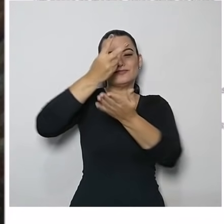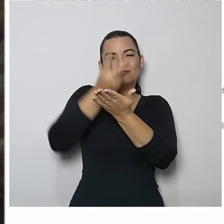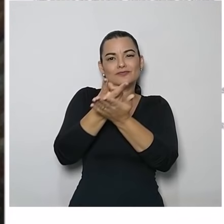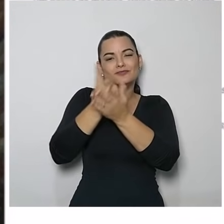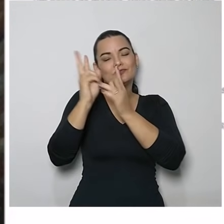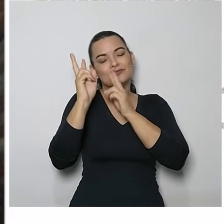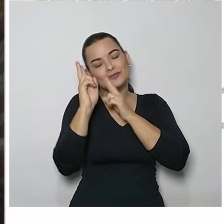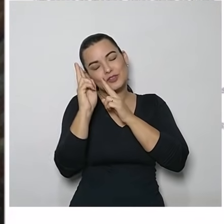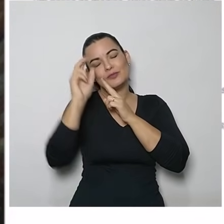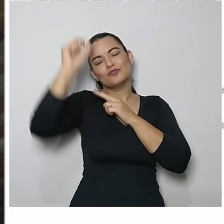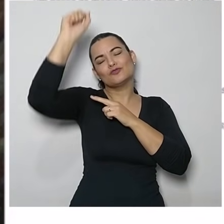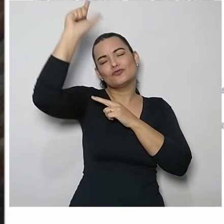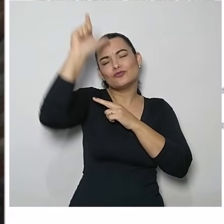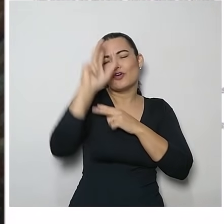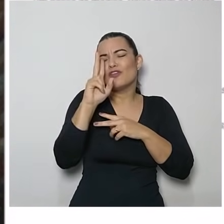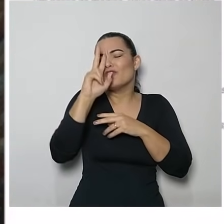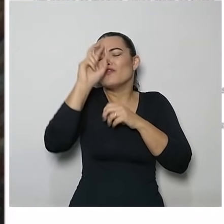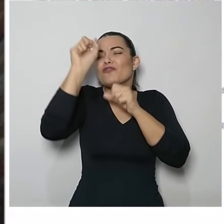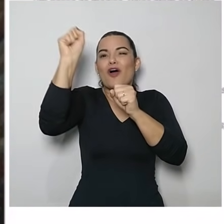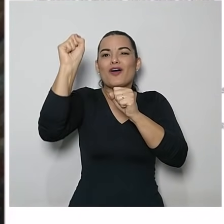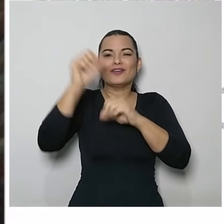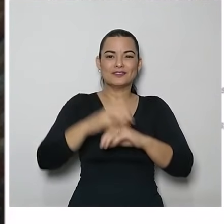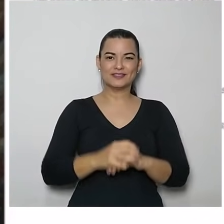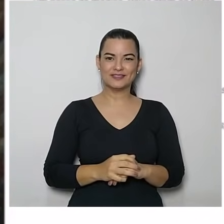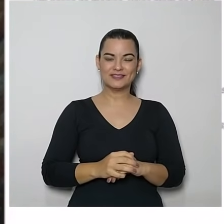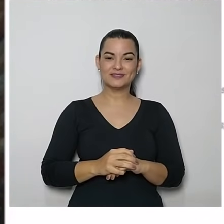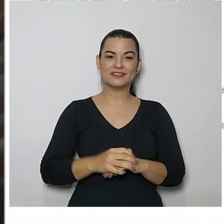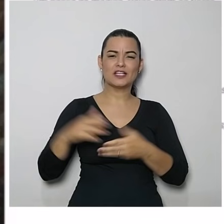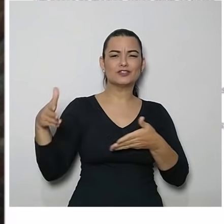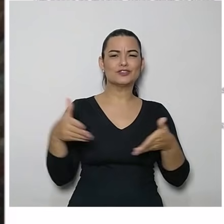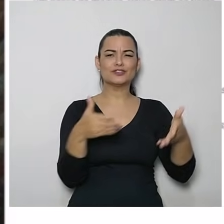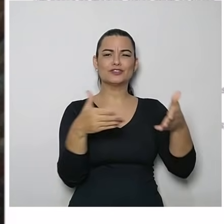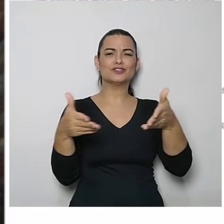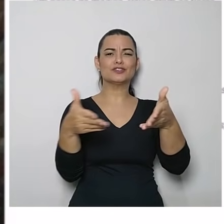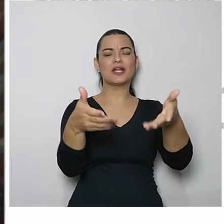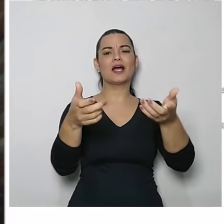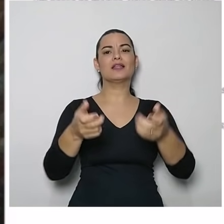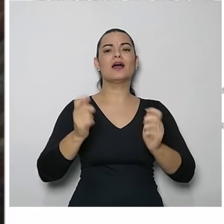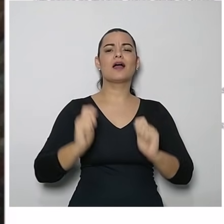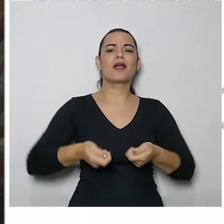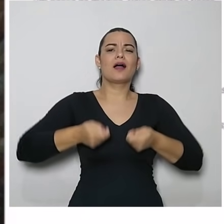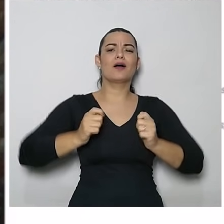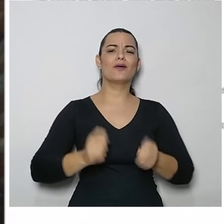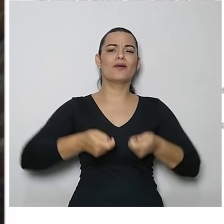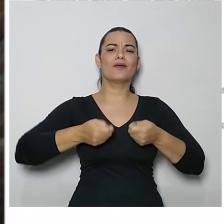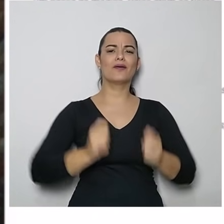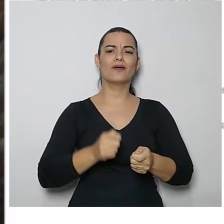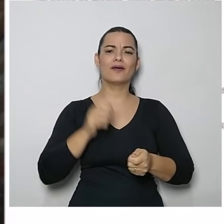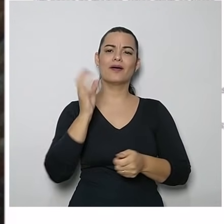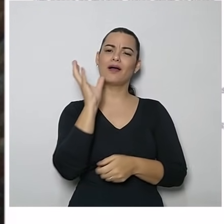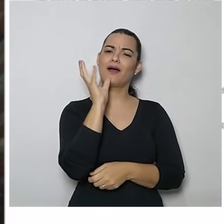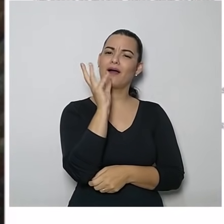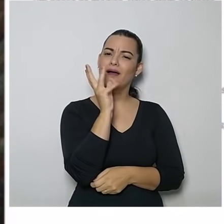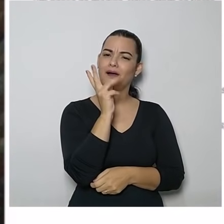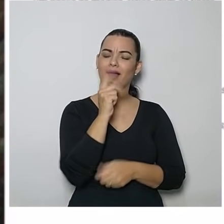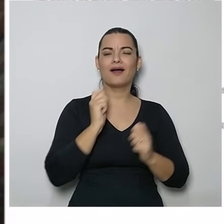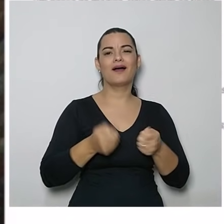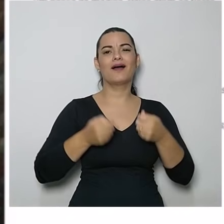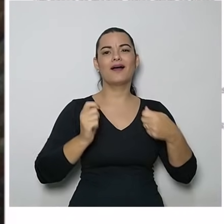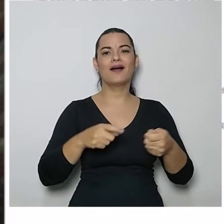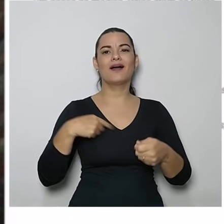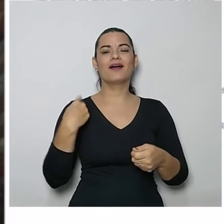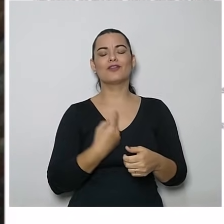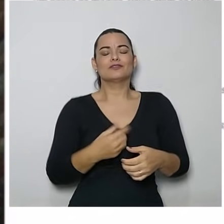era somente para nós. Ia pela estrada fora o carro vagaroso cantando. Dormíamos cheios